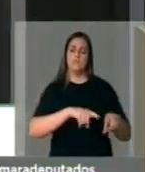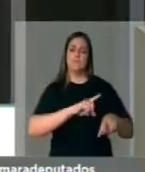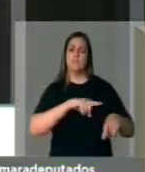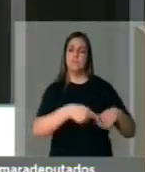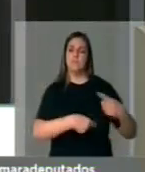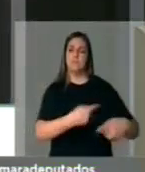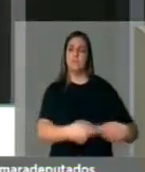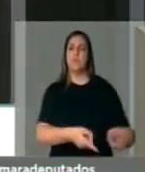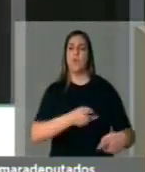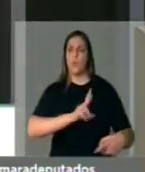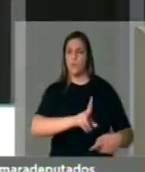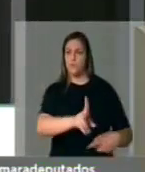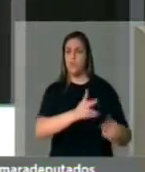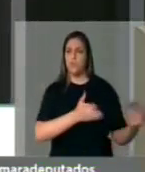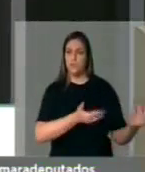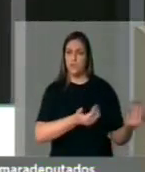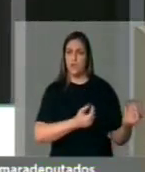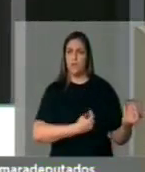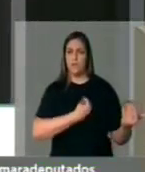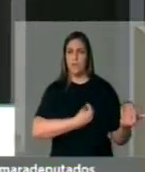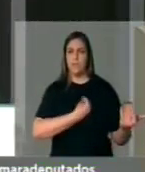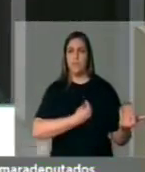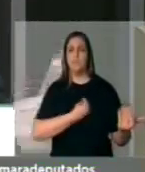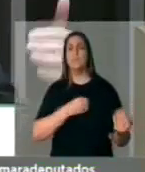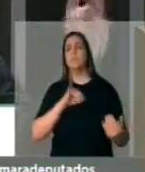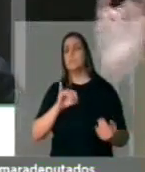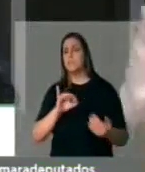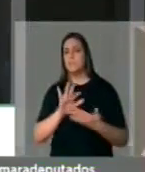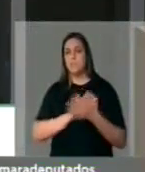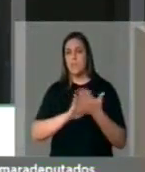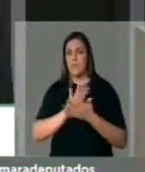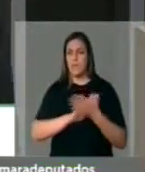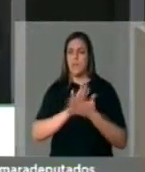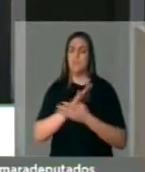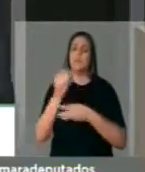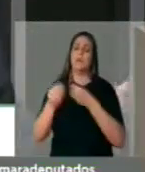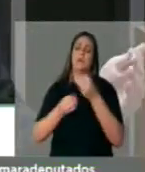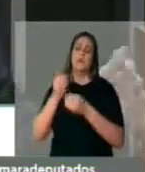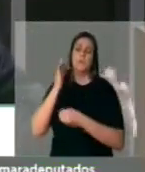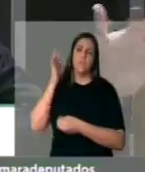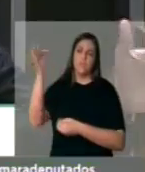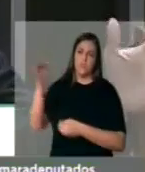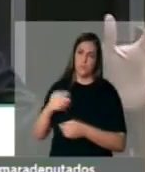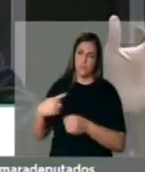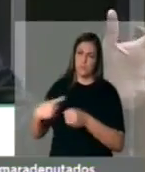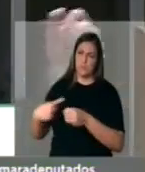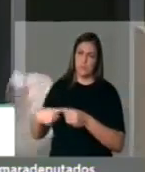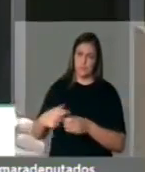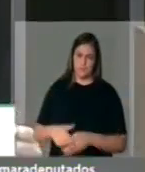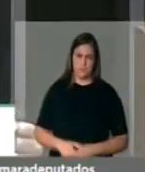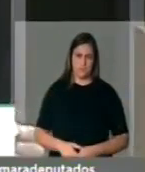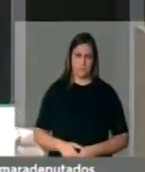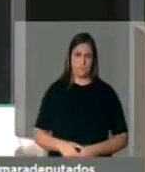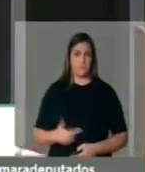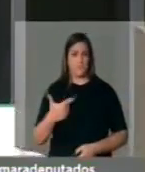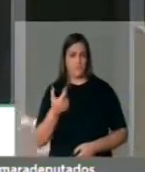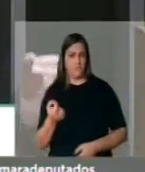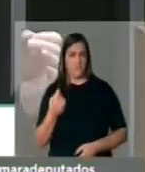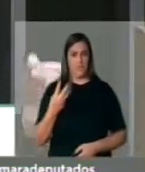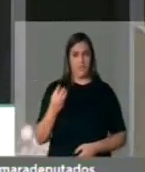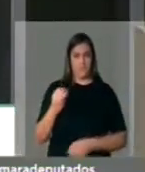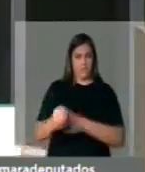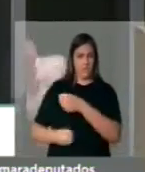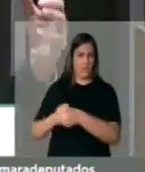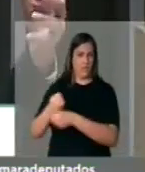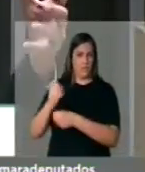a juventude, o nosso interior vai se transformar num asilo de idosos. E daqui a 20 ou 30 anos, em vez de nós termos